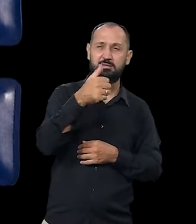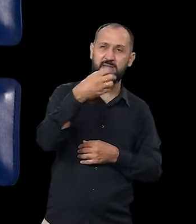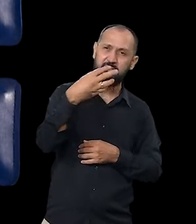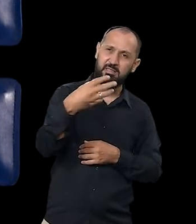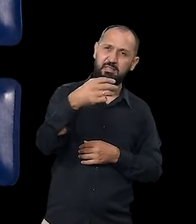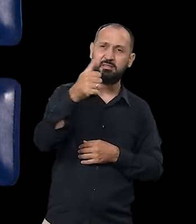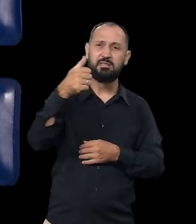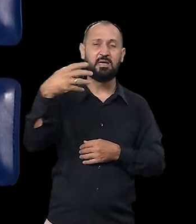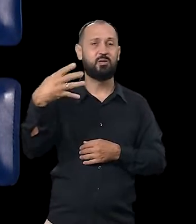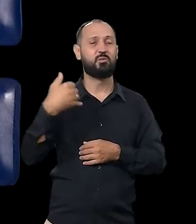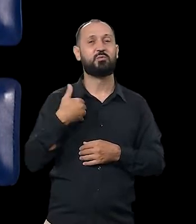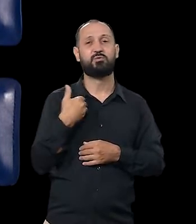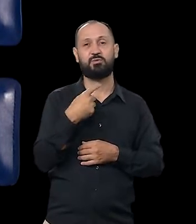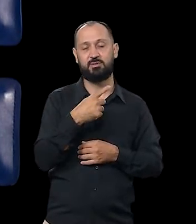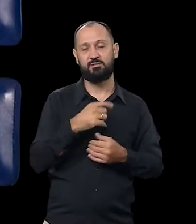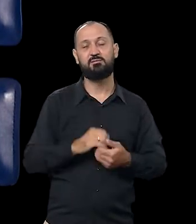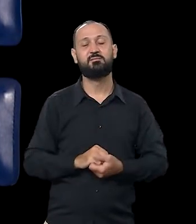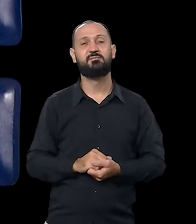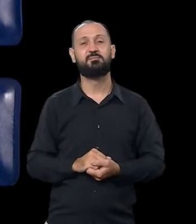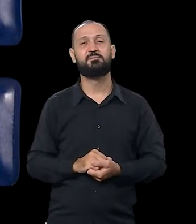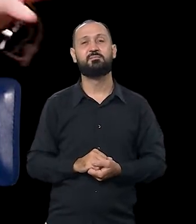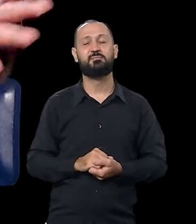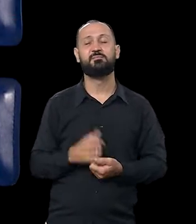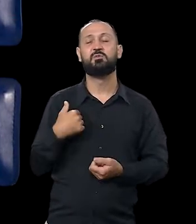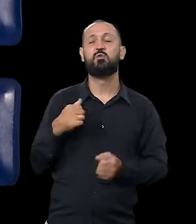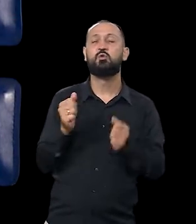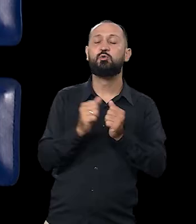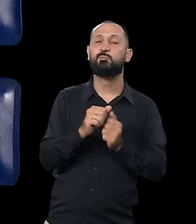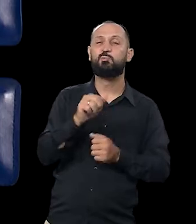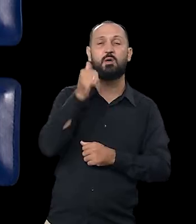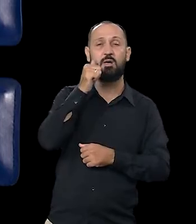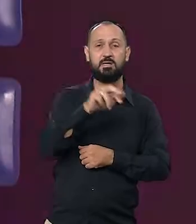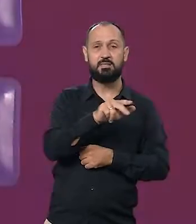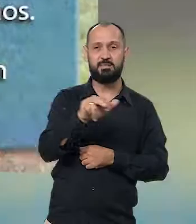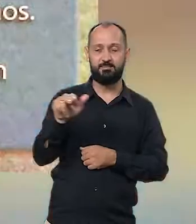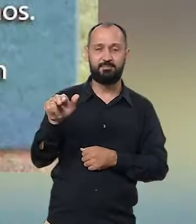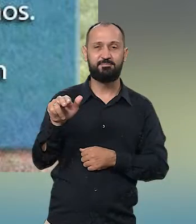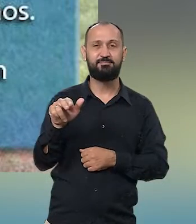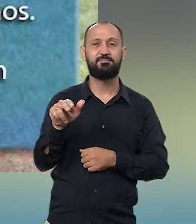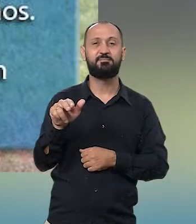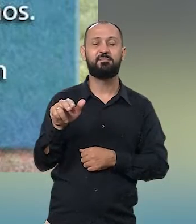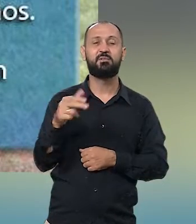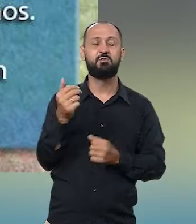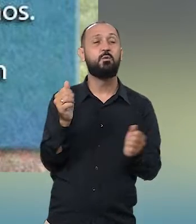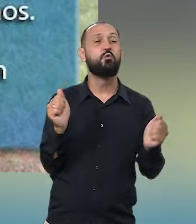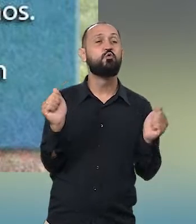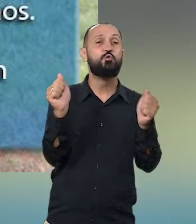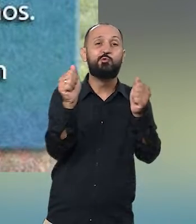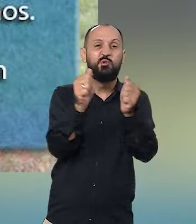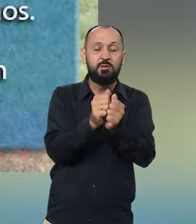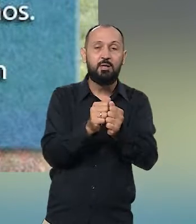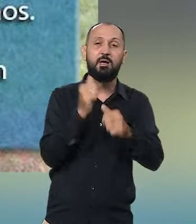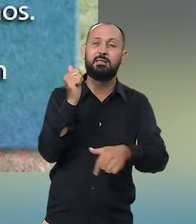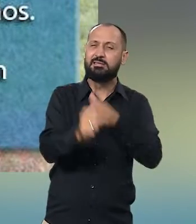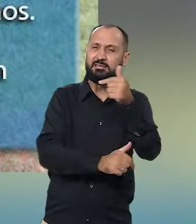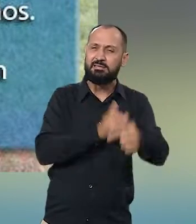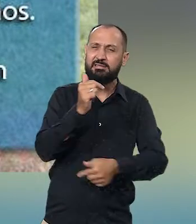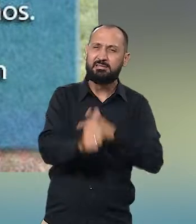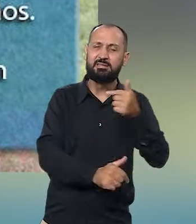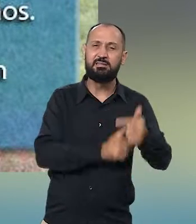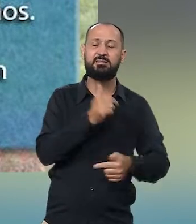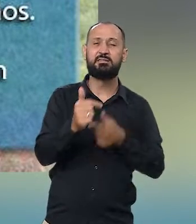13, 14 anos de idade. E aí eu e minhas irmãs, nós tivemos que nos unirmos,